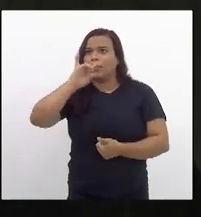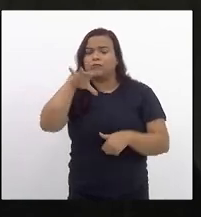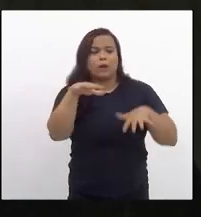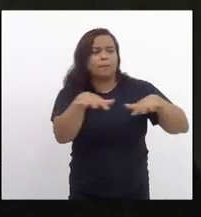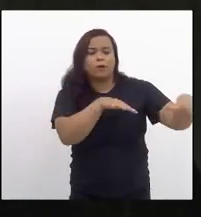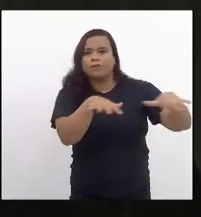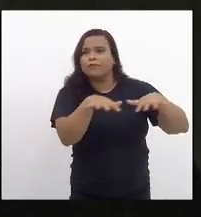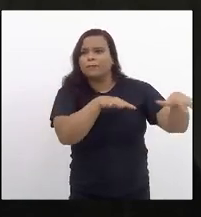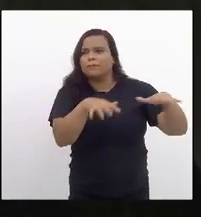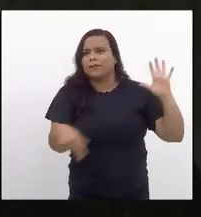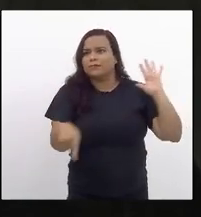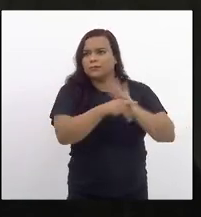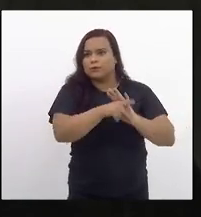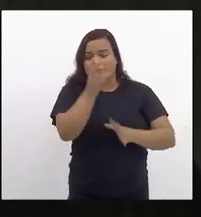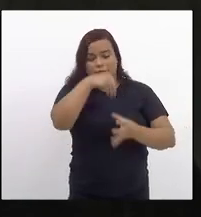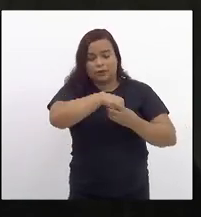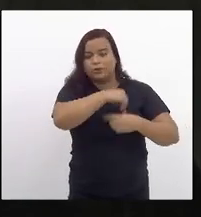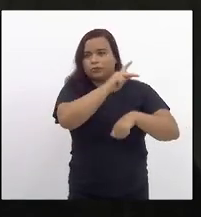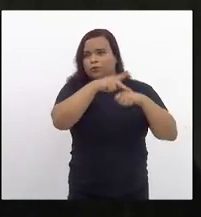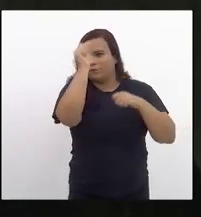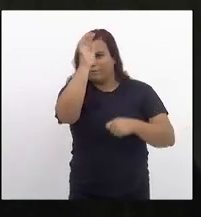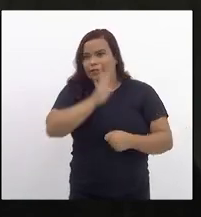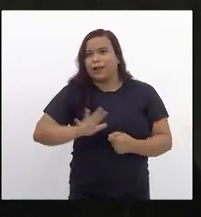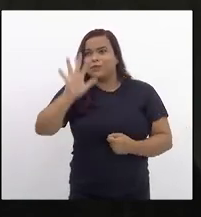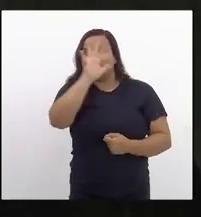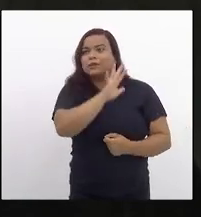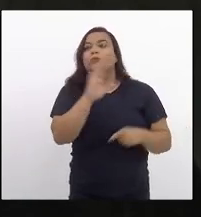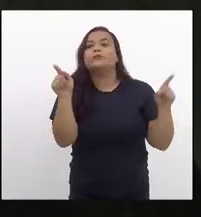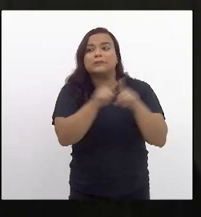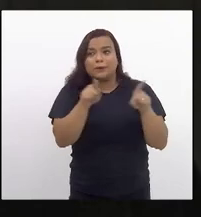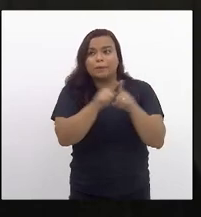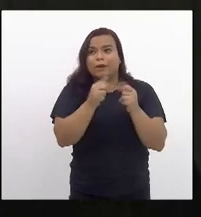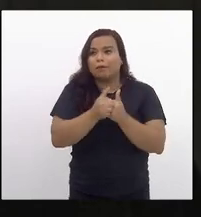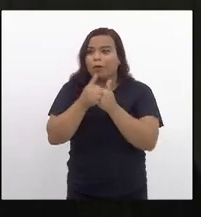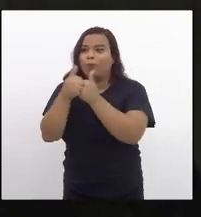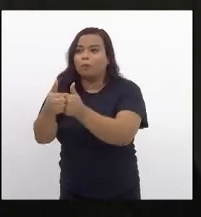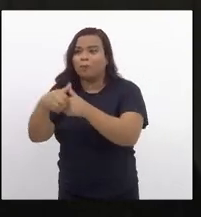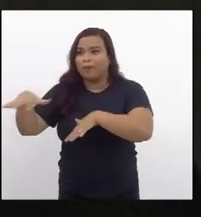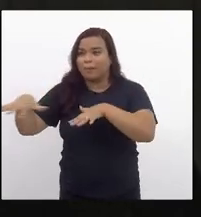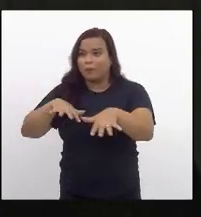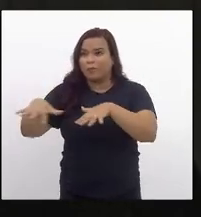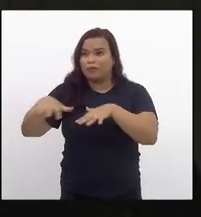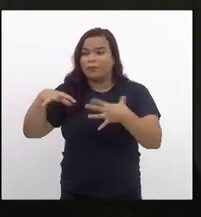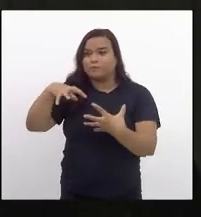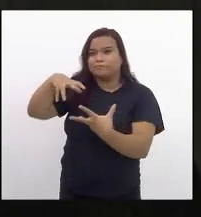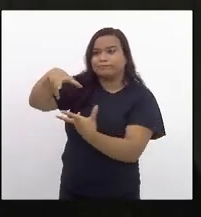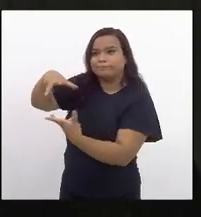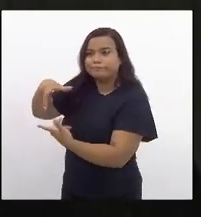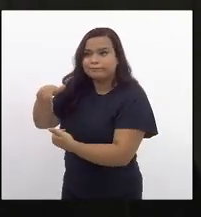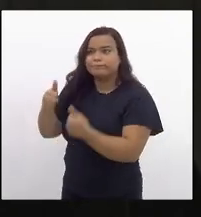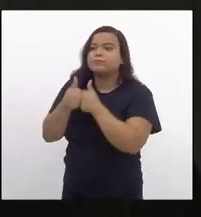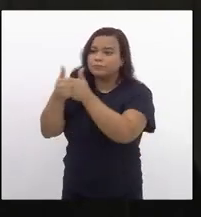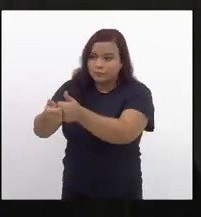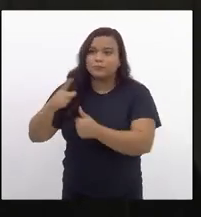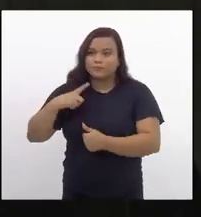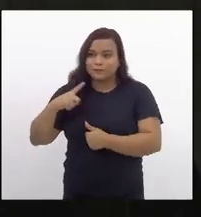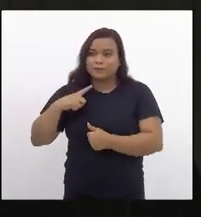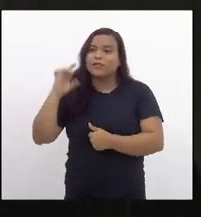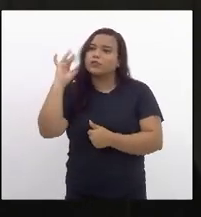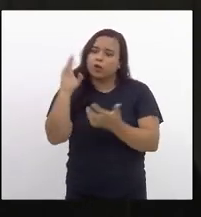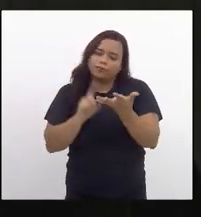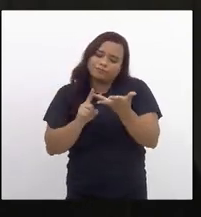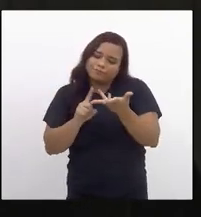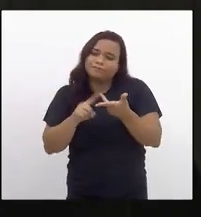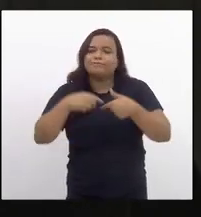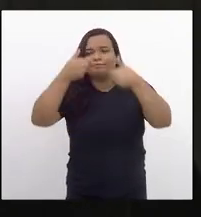movimento dentro do nosso país mas como também um movimento Mundial tão eram essas as minhas